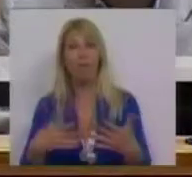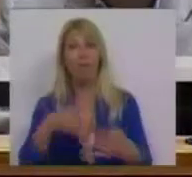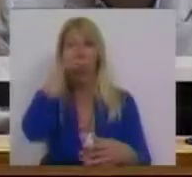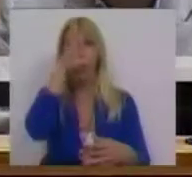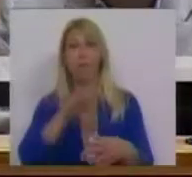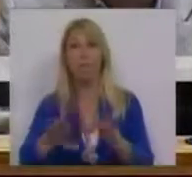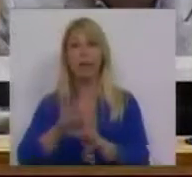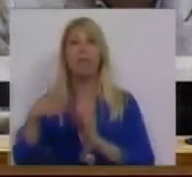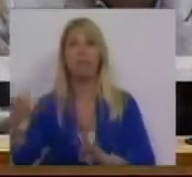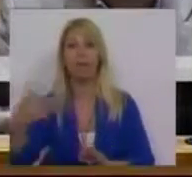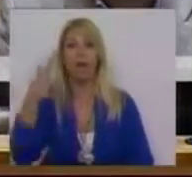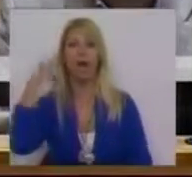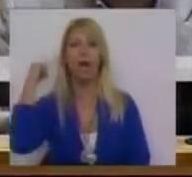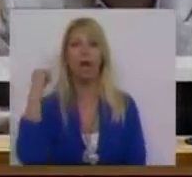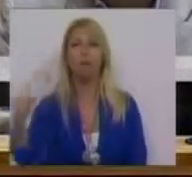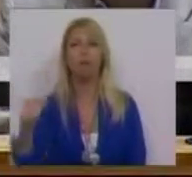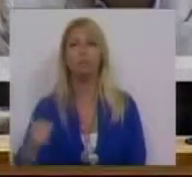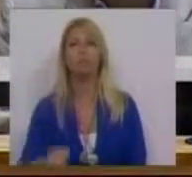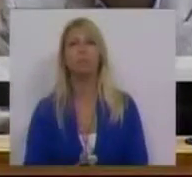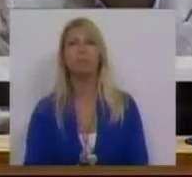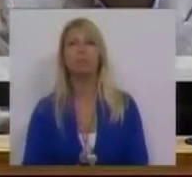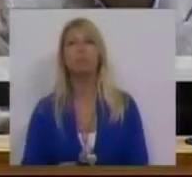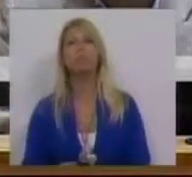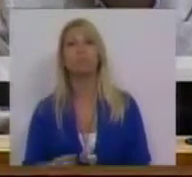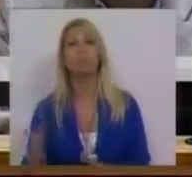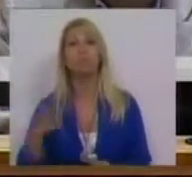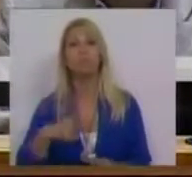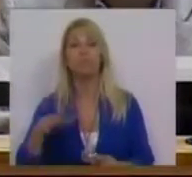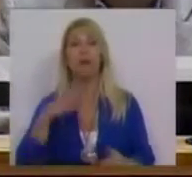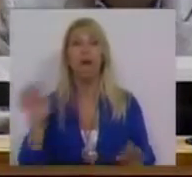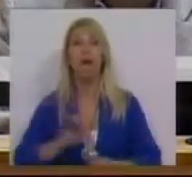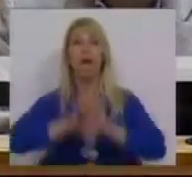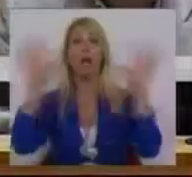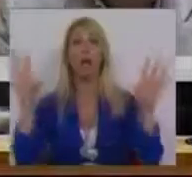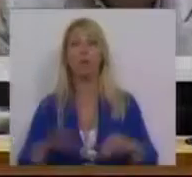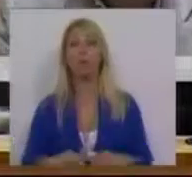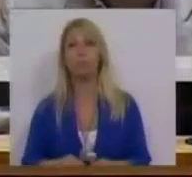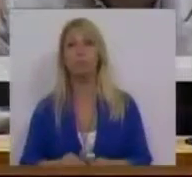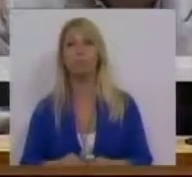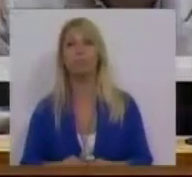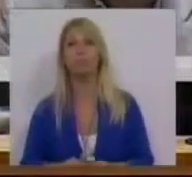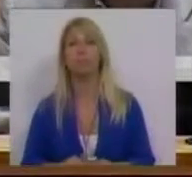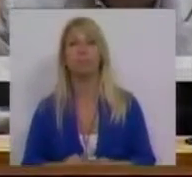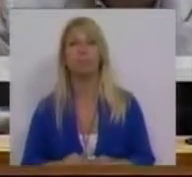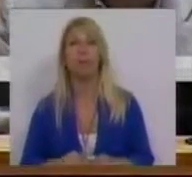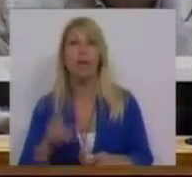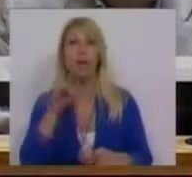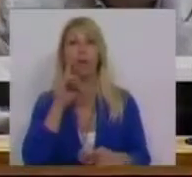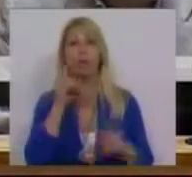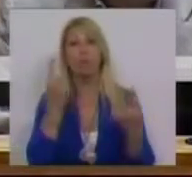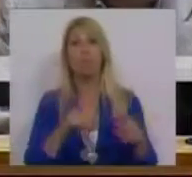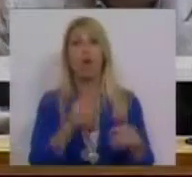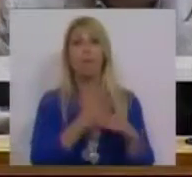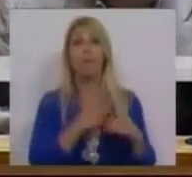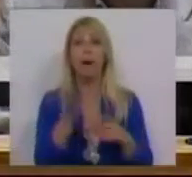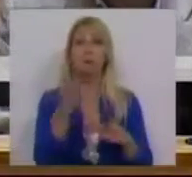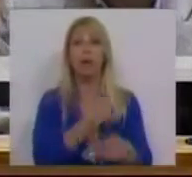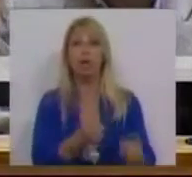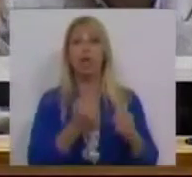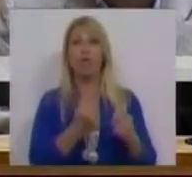desfere o seu ataque, colocando-se claramente a proteger a parte mais forte das